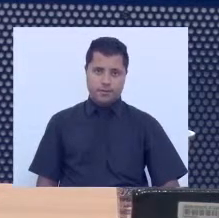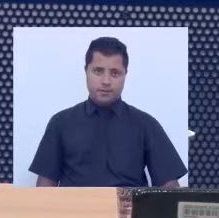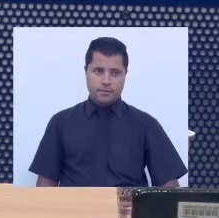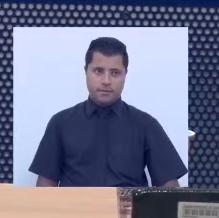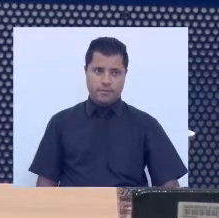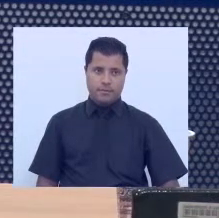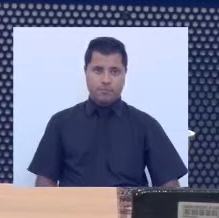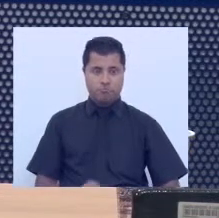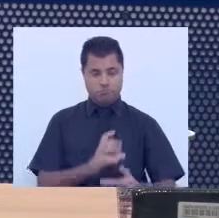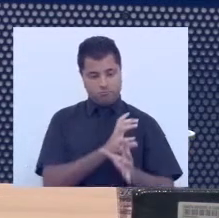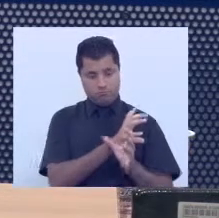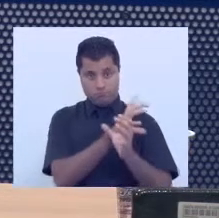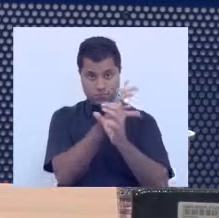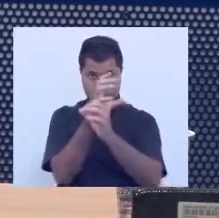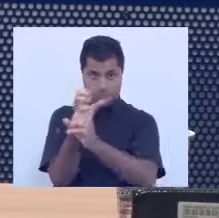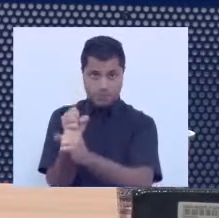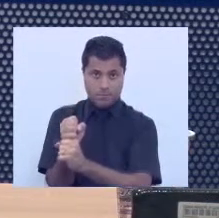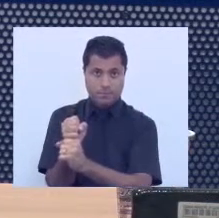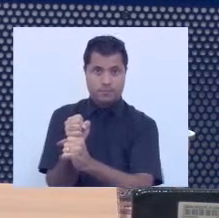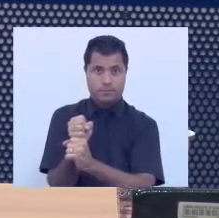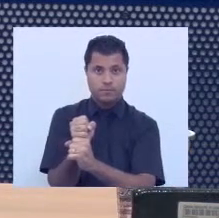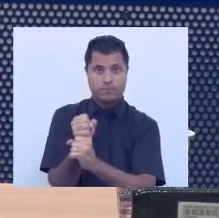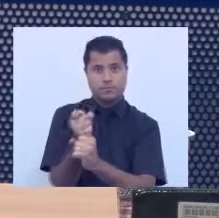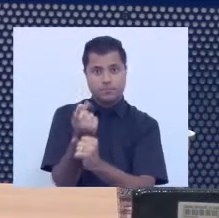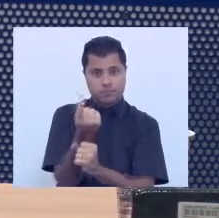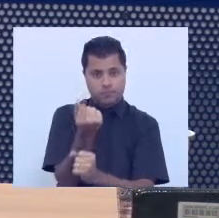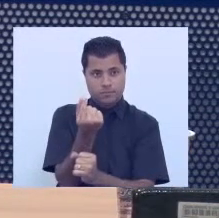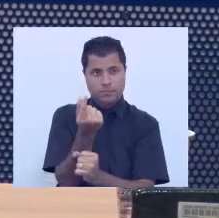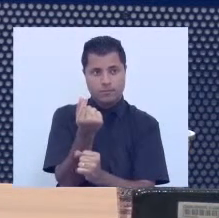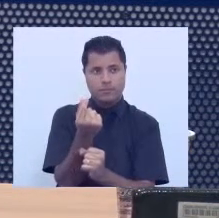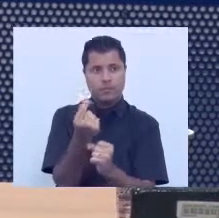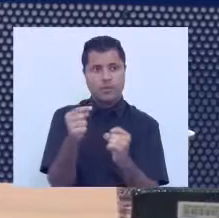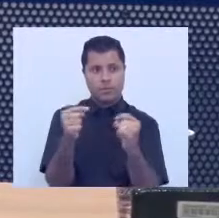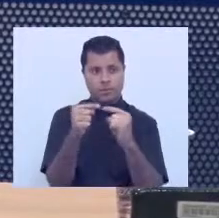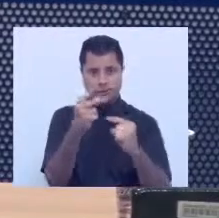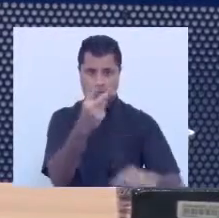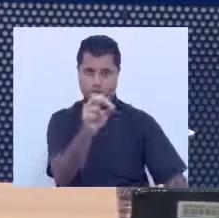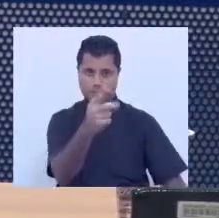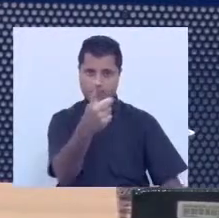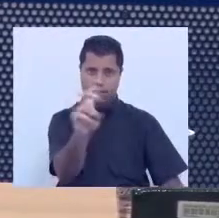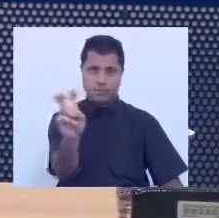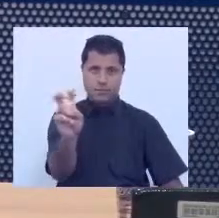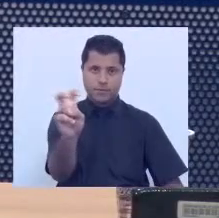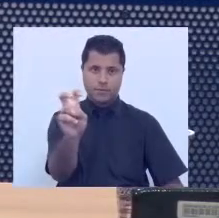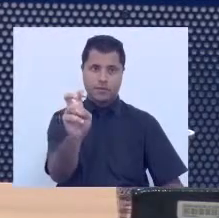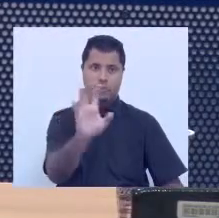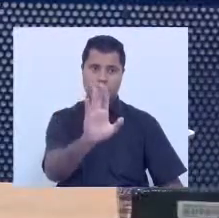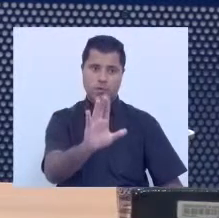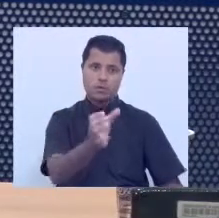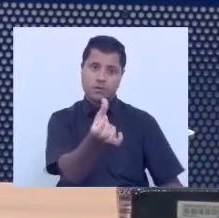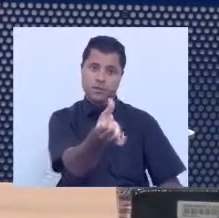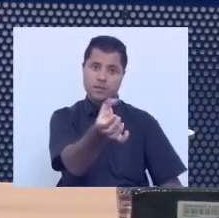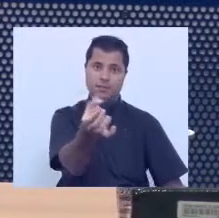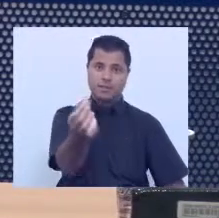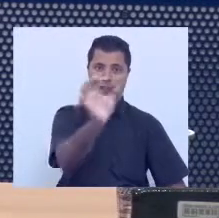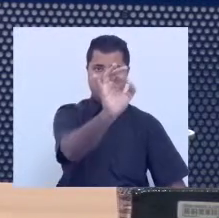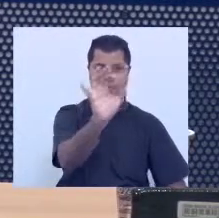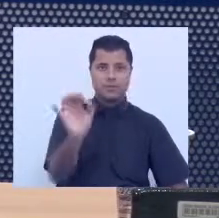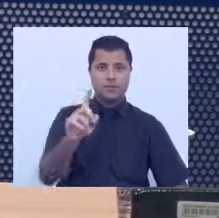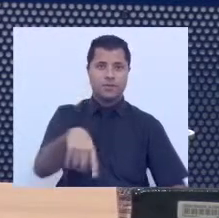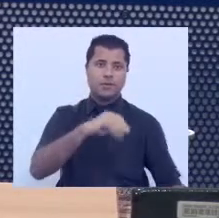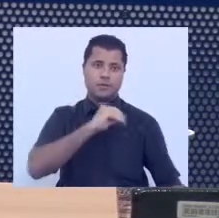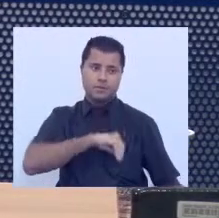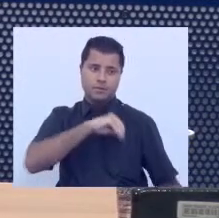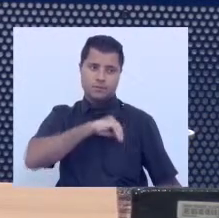Desse total de recurso para o exercício 2015, ele vai ser gasto 60% com o